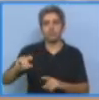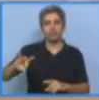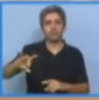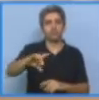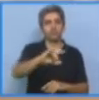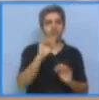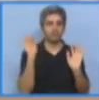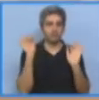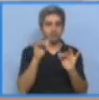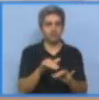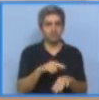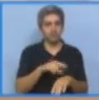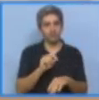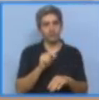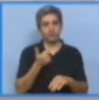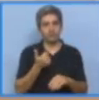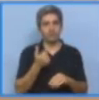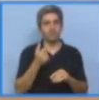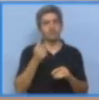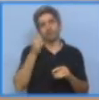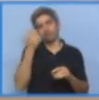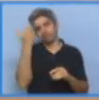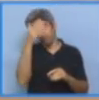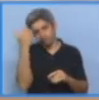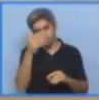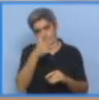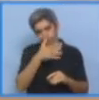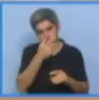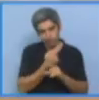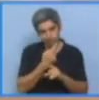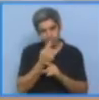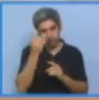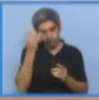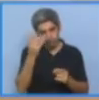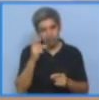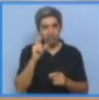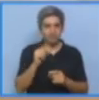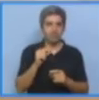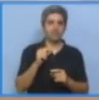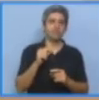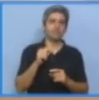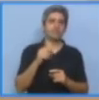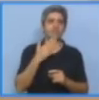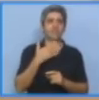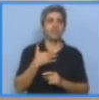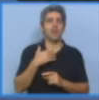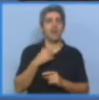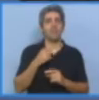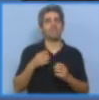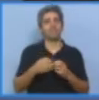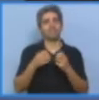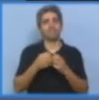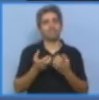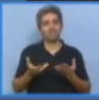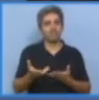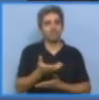aqui, temos um momento lúdico também, mas um momento que nos leva a